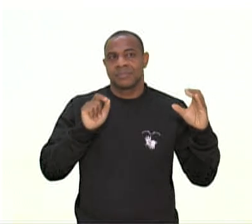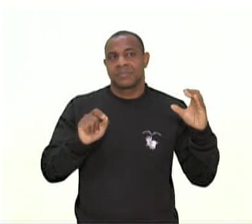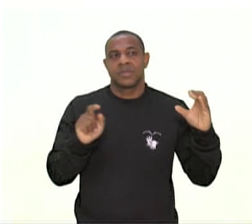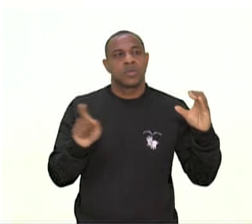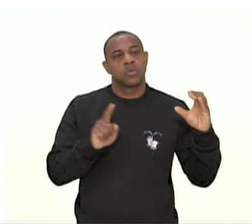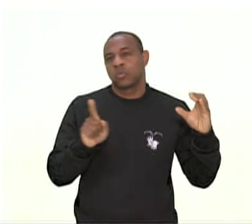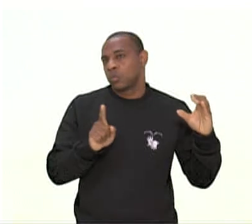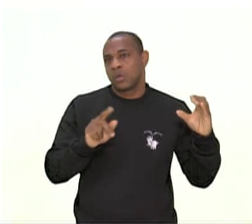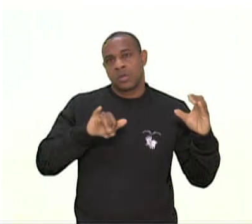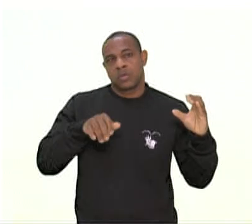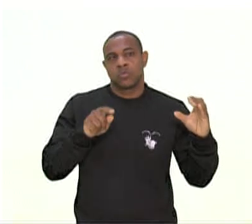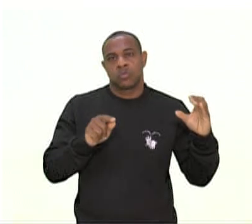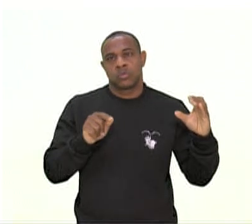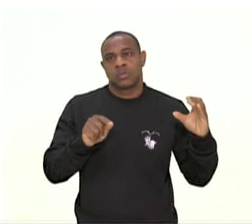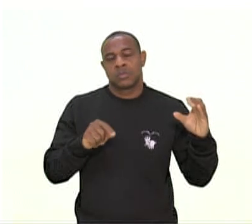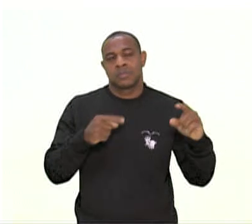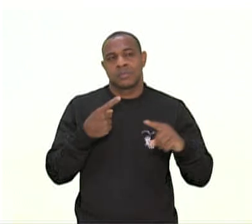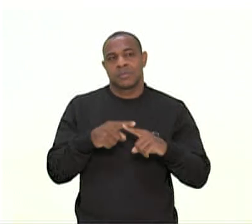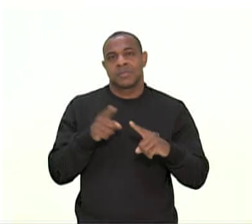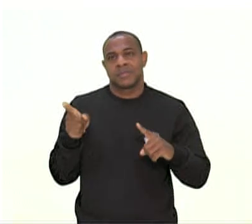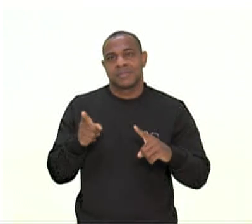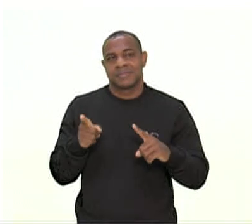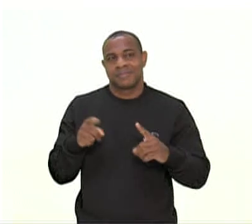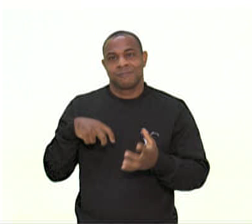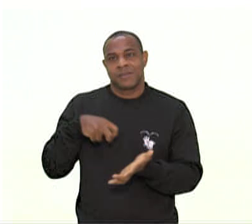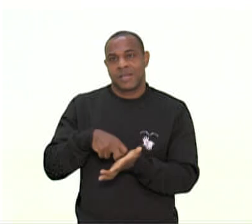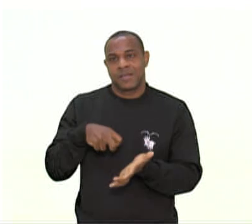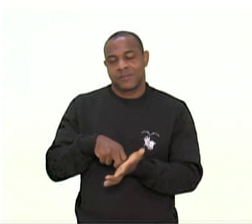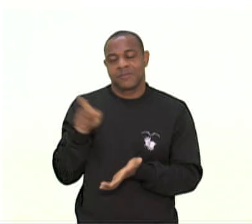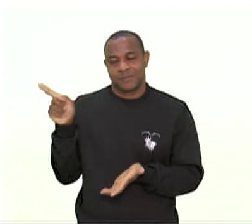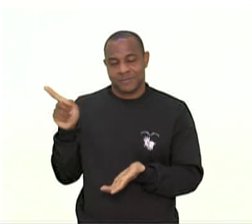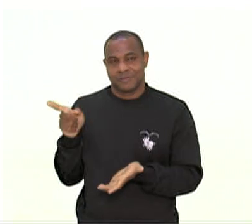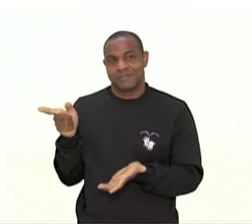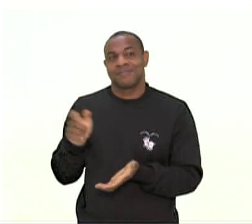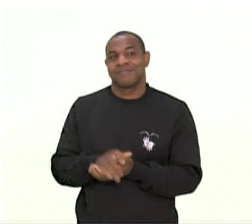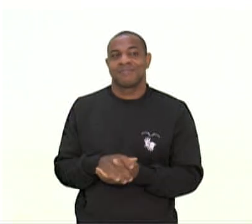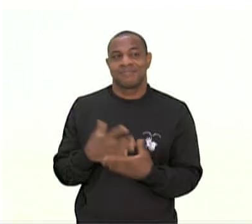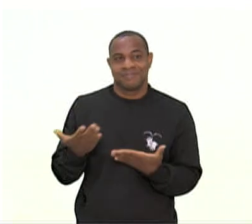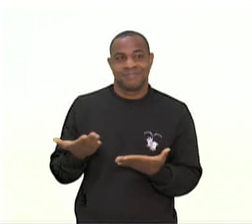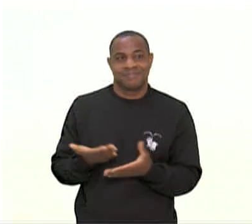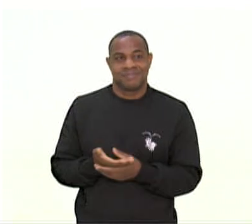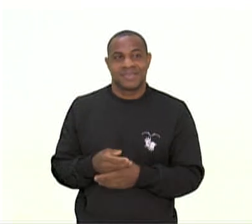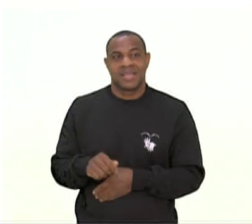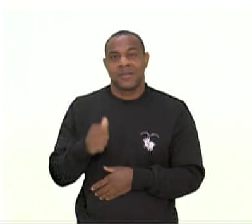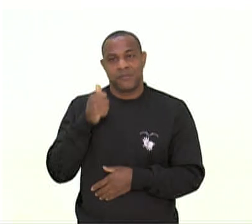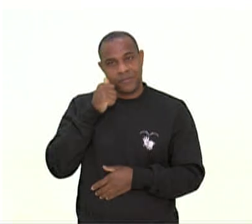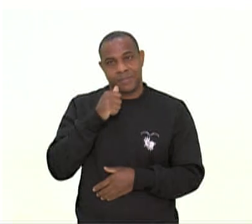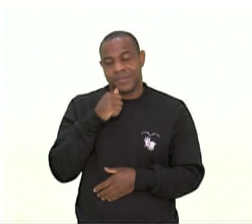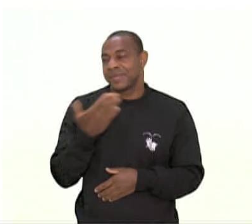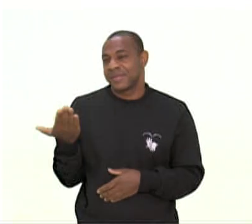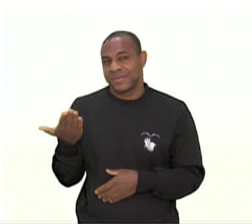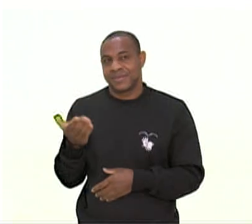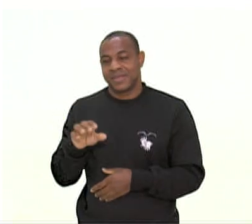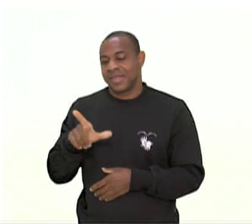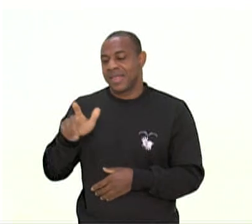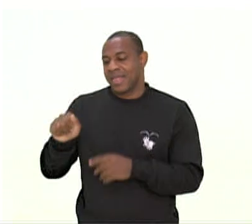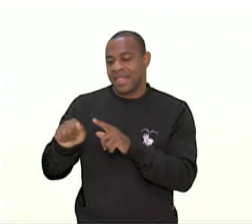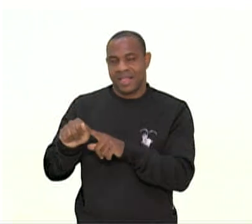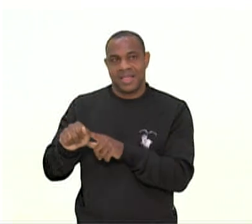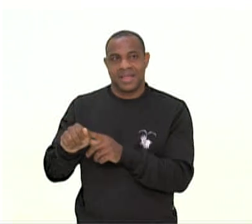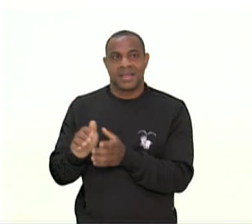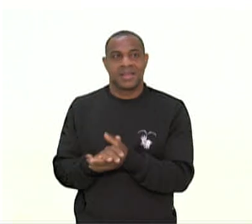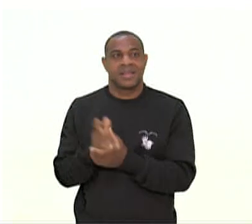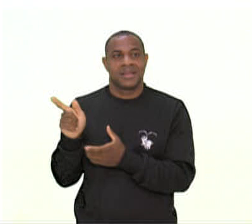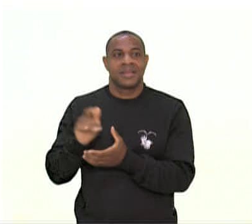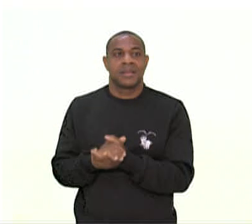A pesada suspensão. Ele está concordando no feminino, tá? Ela é o sujeito ali. Que lhe deram,